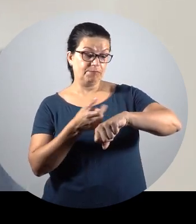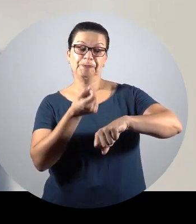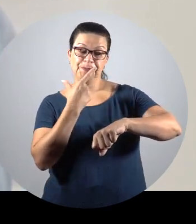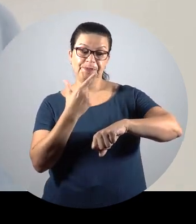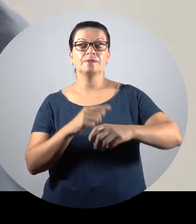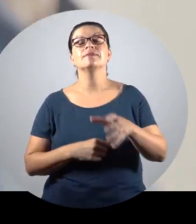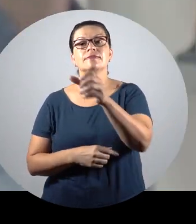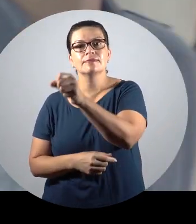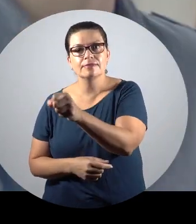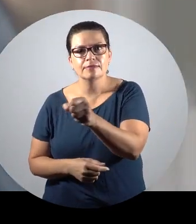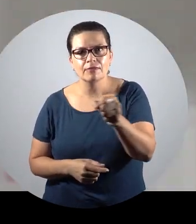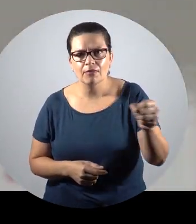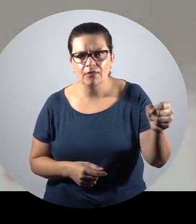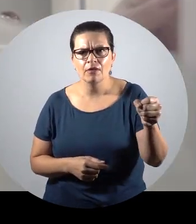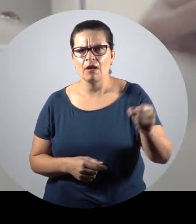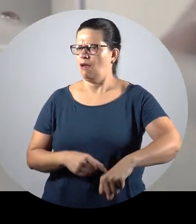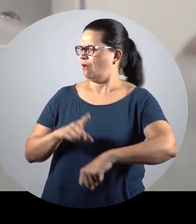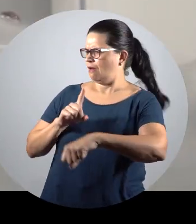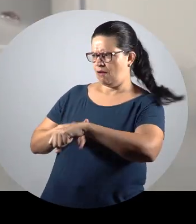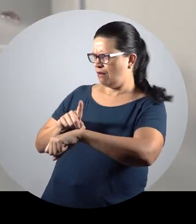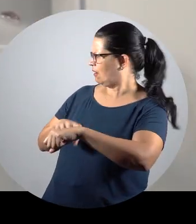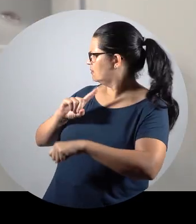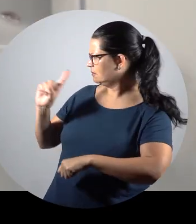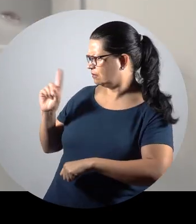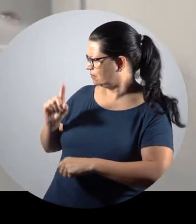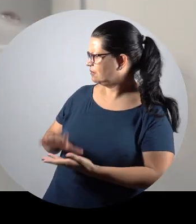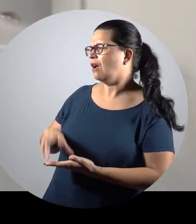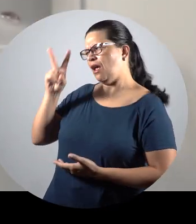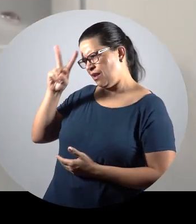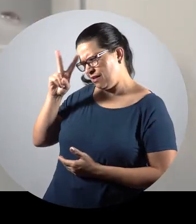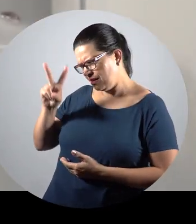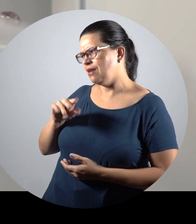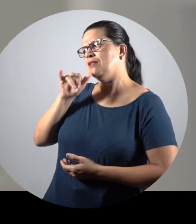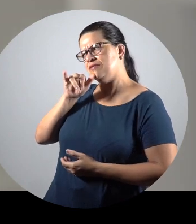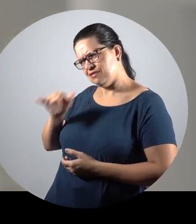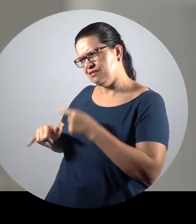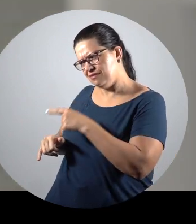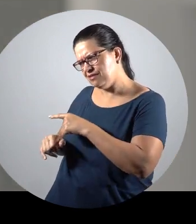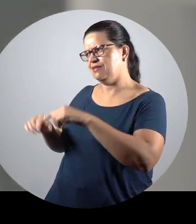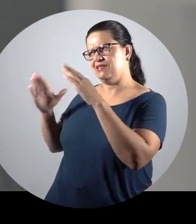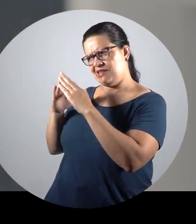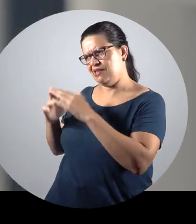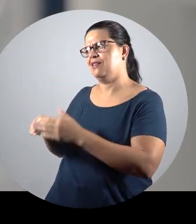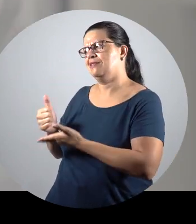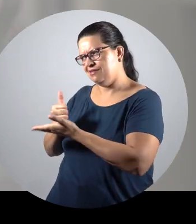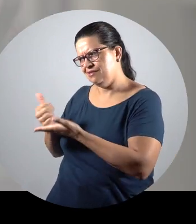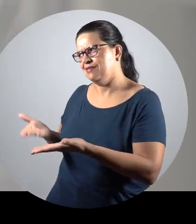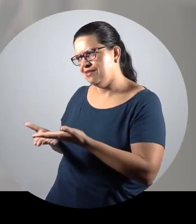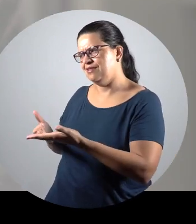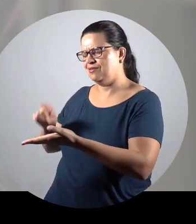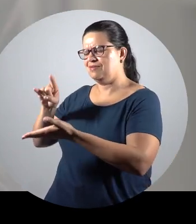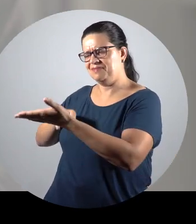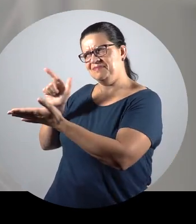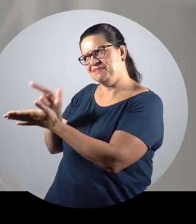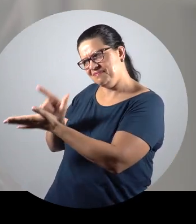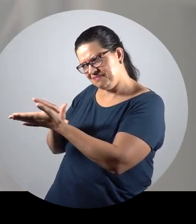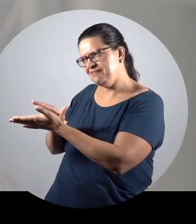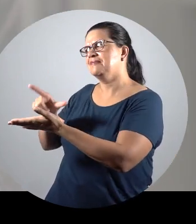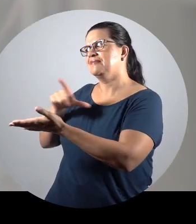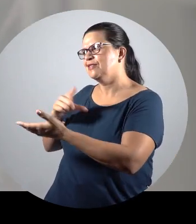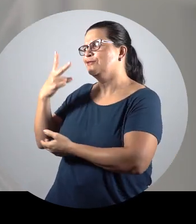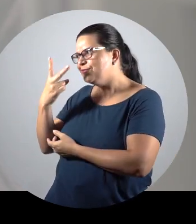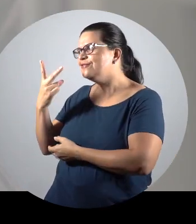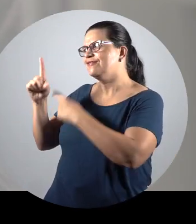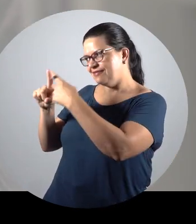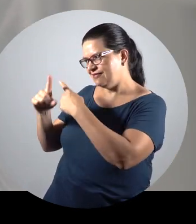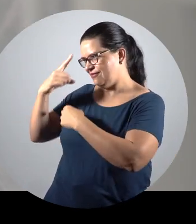tá na hora do meu medicamento. Não tá na hora, não. Você não lembra o que eu disse na farmácia? Tá lá na